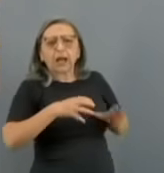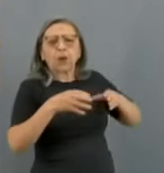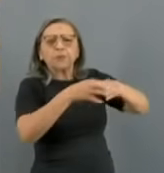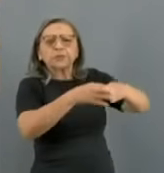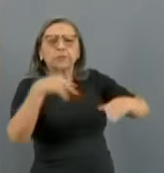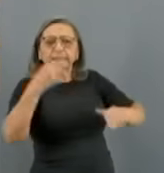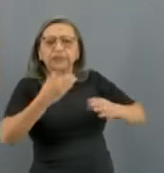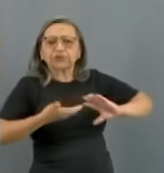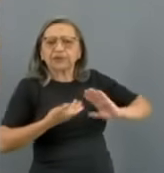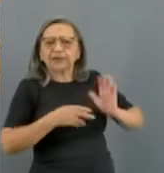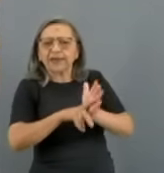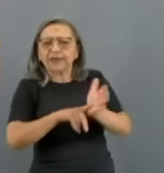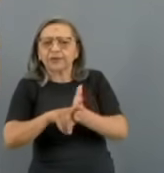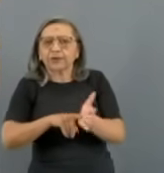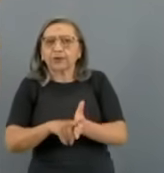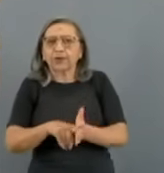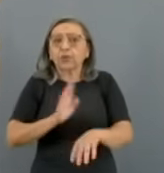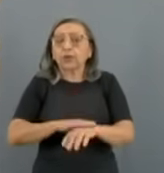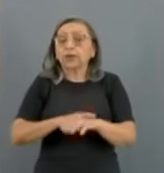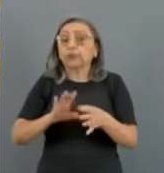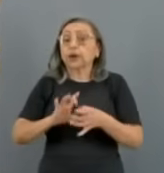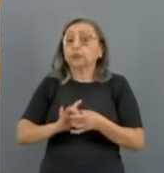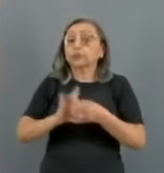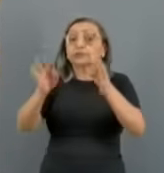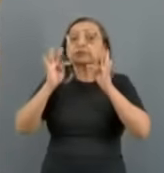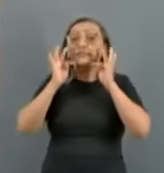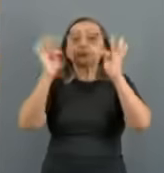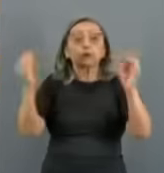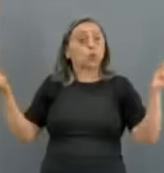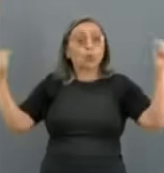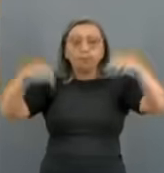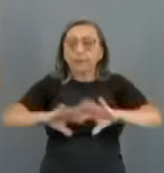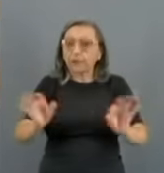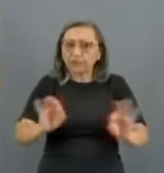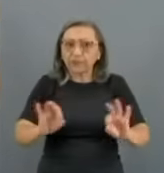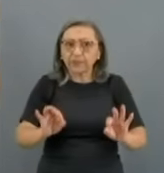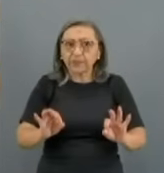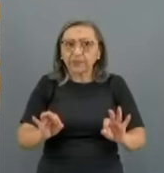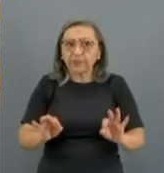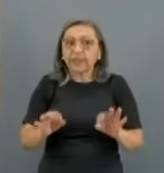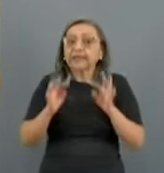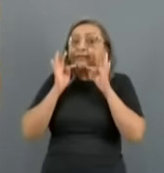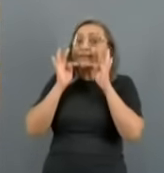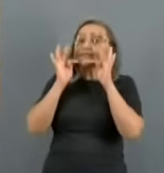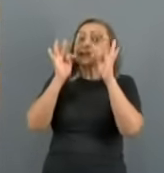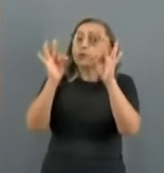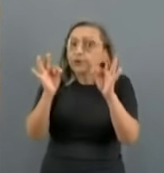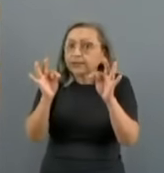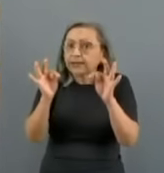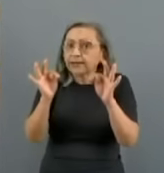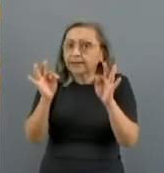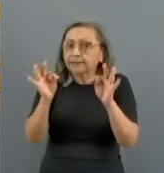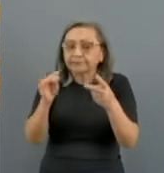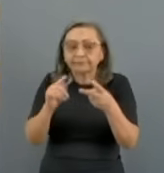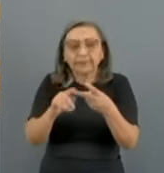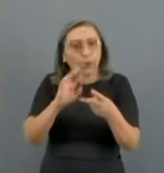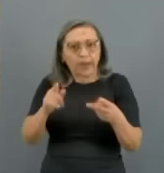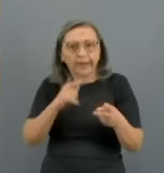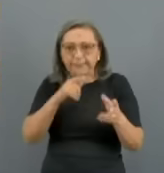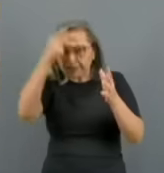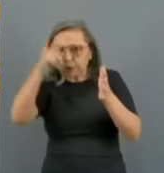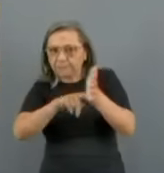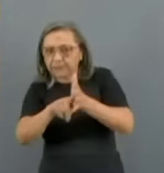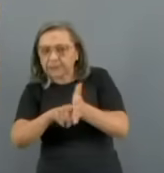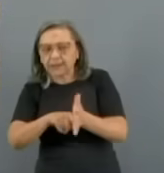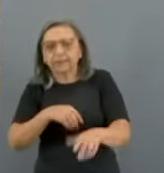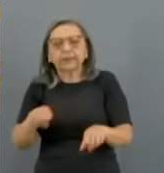inquérito. Quando autoriza a testemunha não vir, testemunha, não era investigado. E quando,